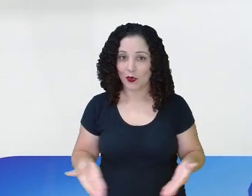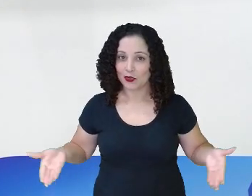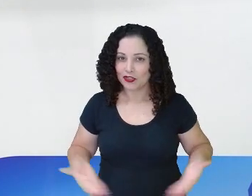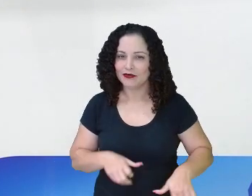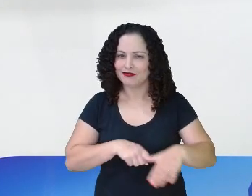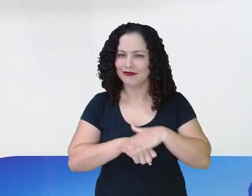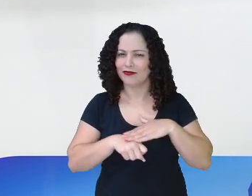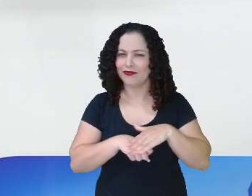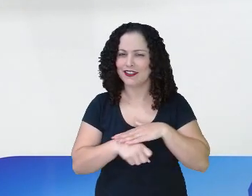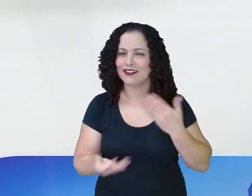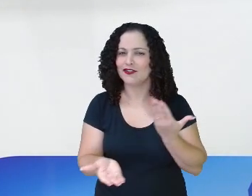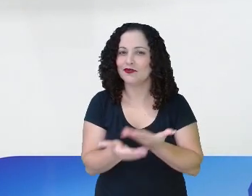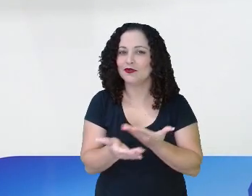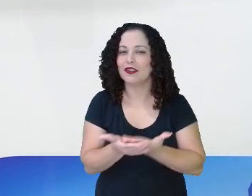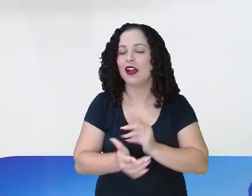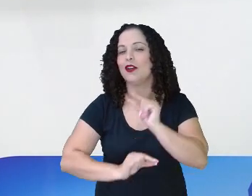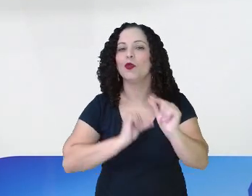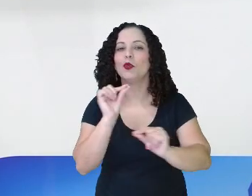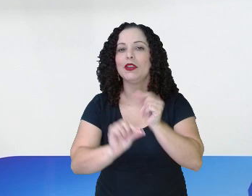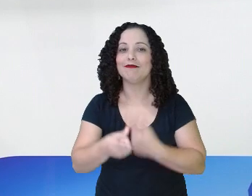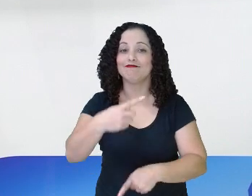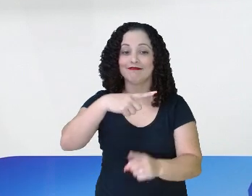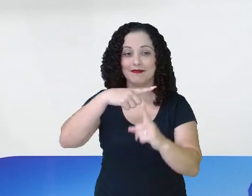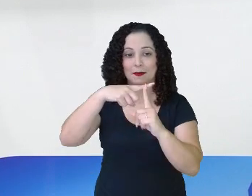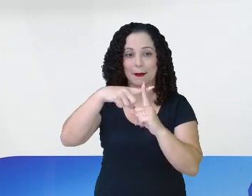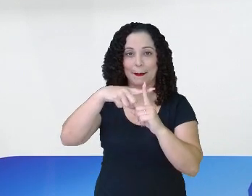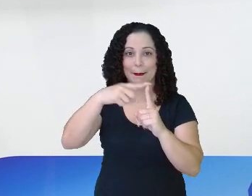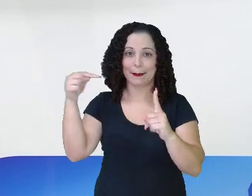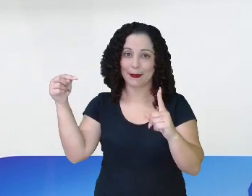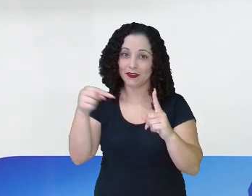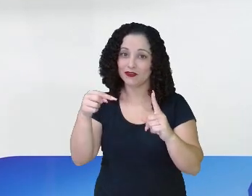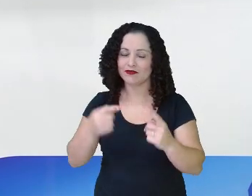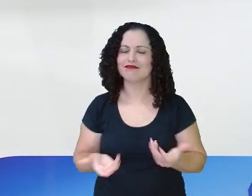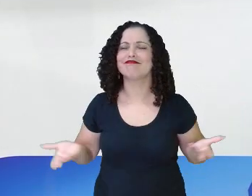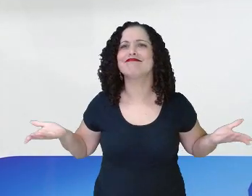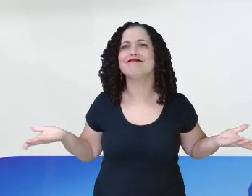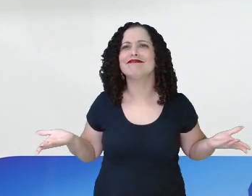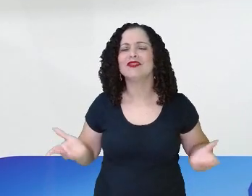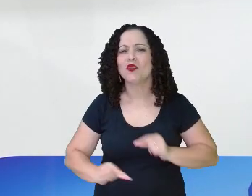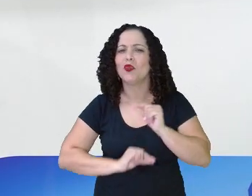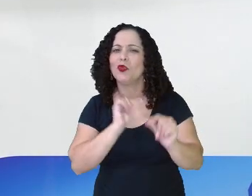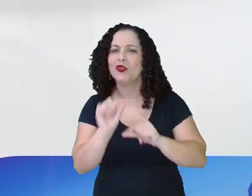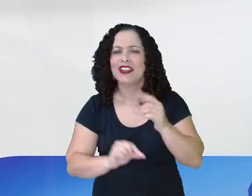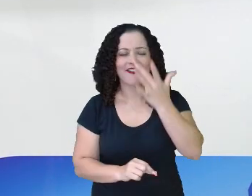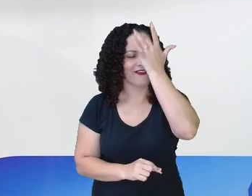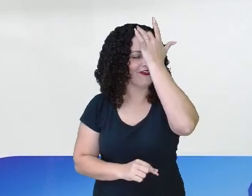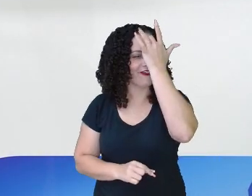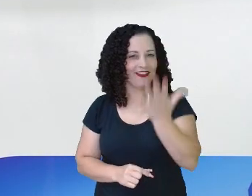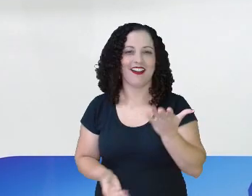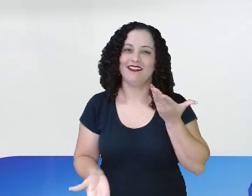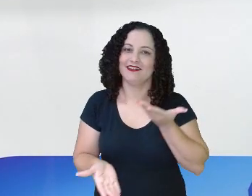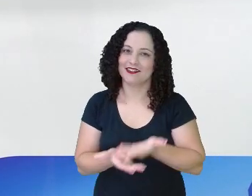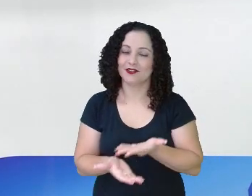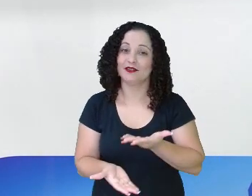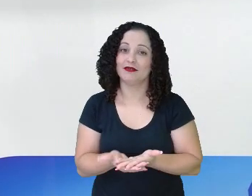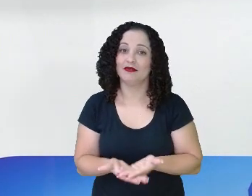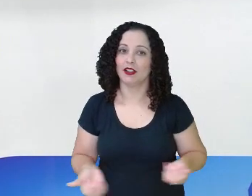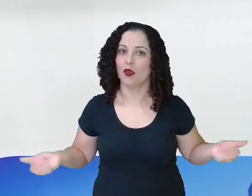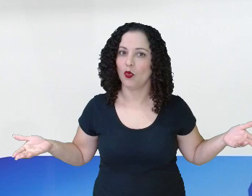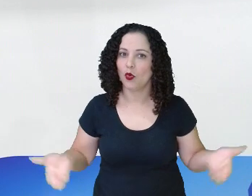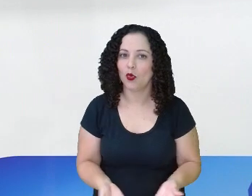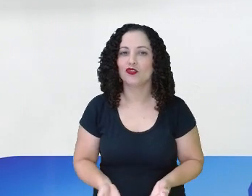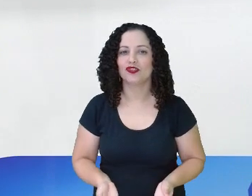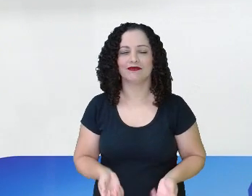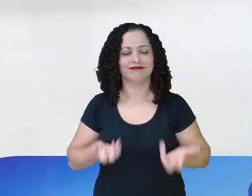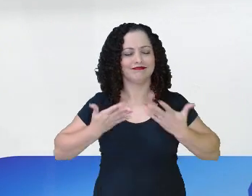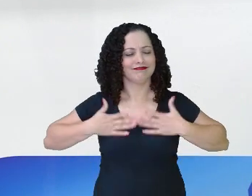vai conversar um pouco sobre adição. Professora, que aula fácil! Hoje a aula está